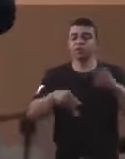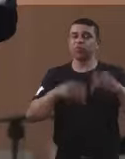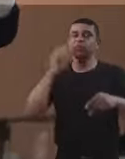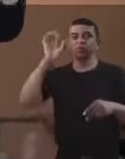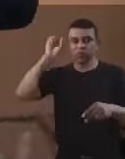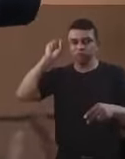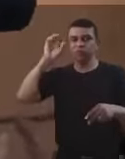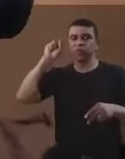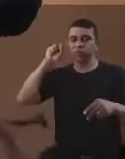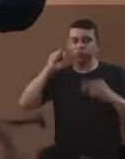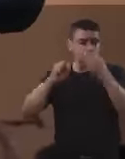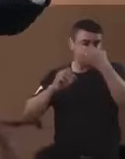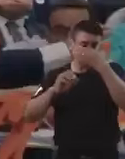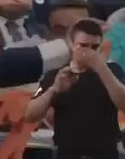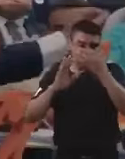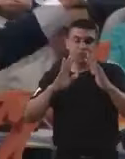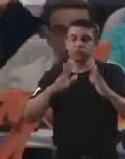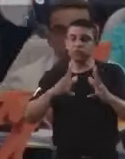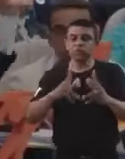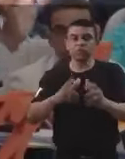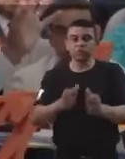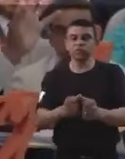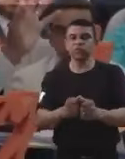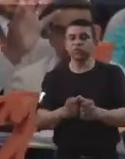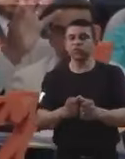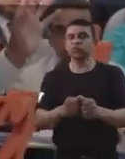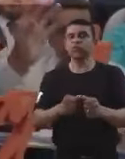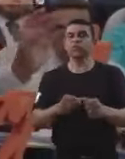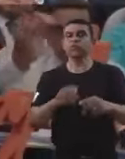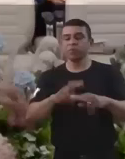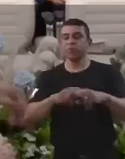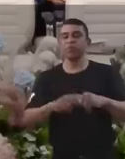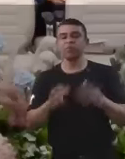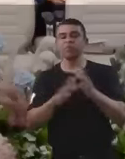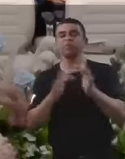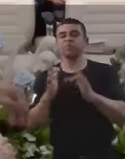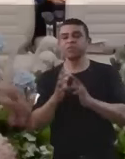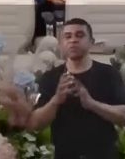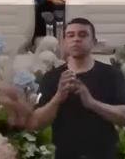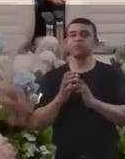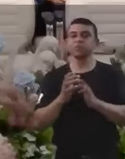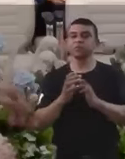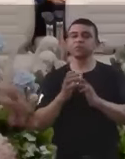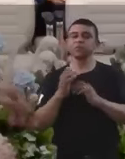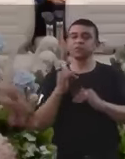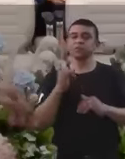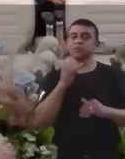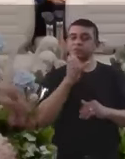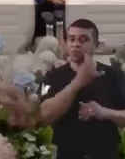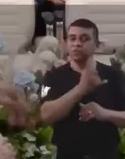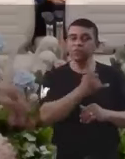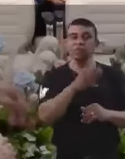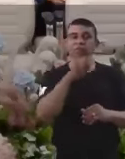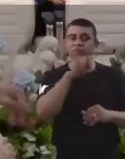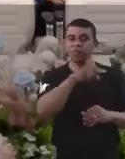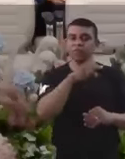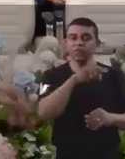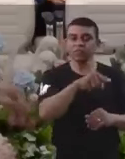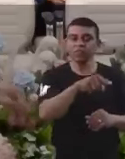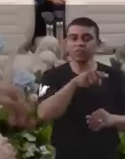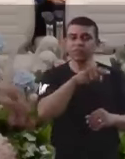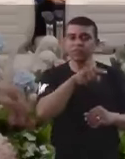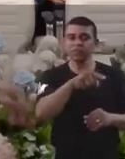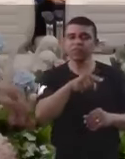os telhados será apregoado. O que Jesus está dizendo é: faça no secreto o que não te envergonharia